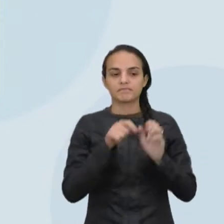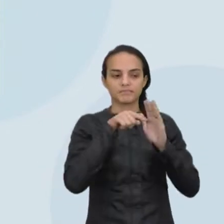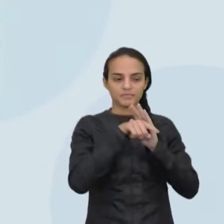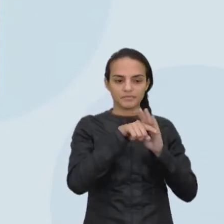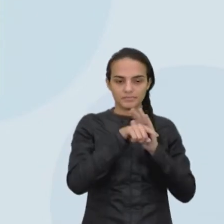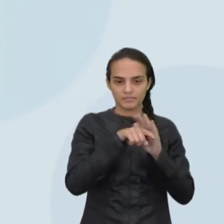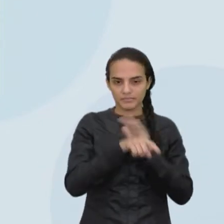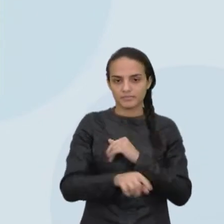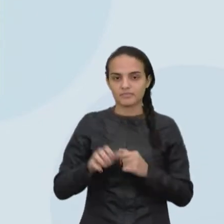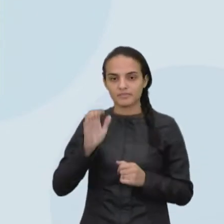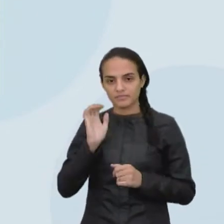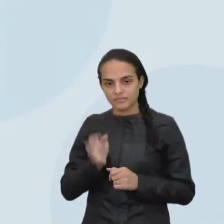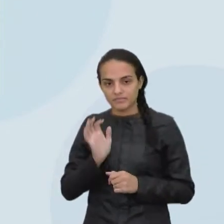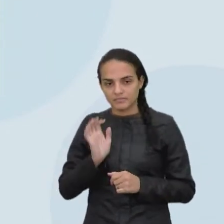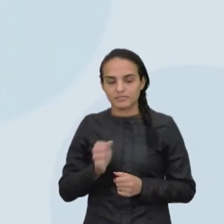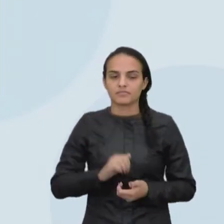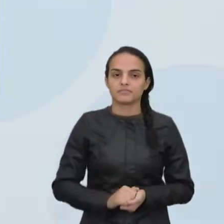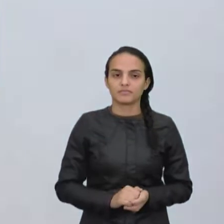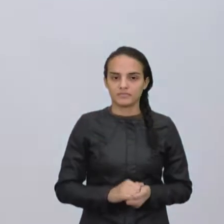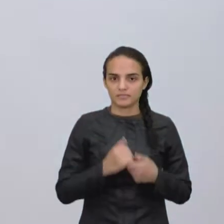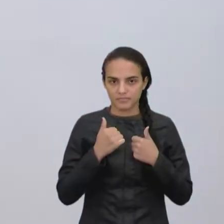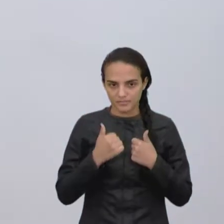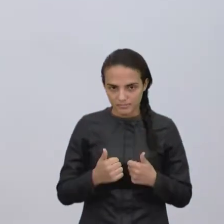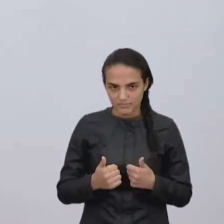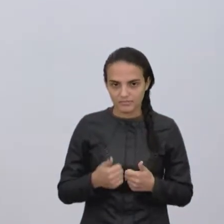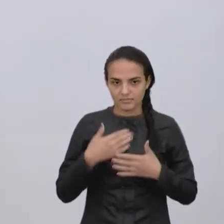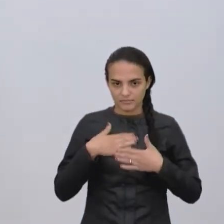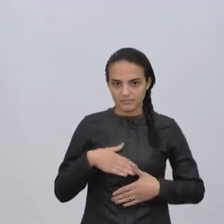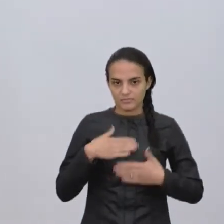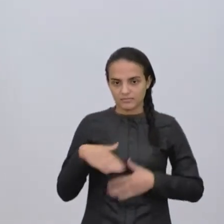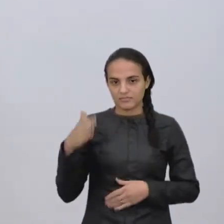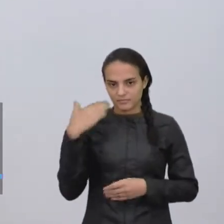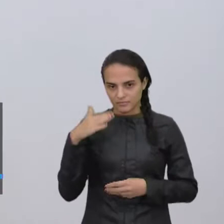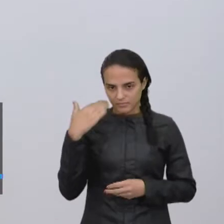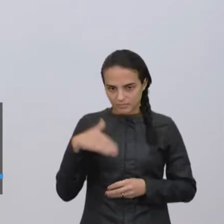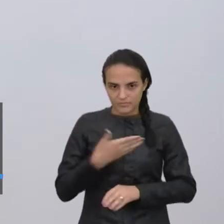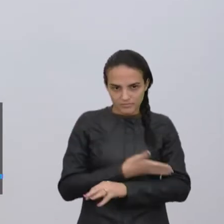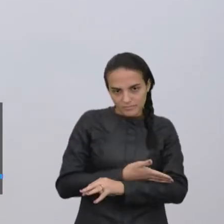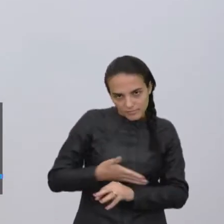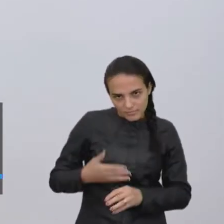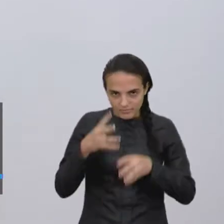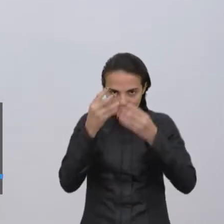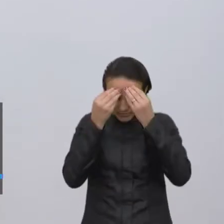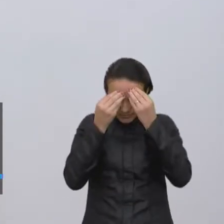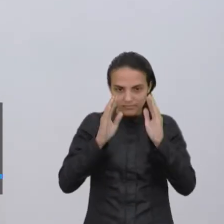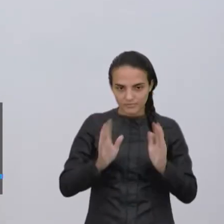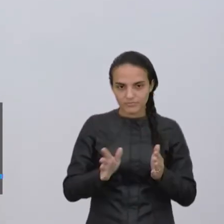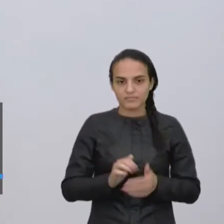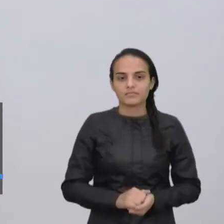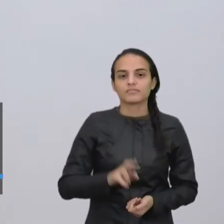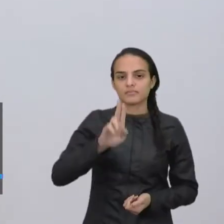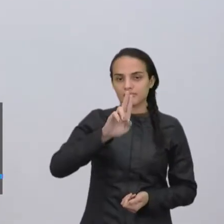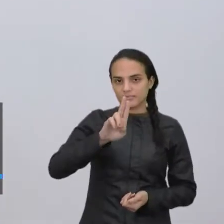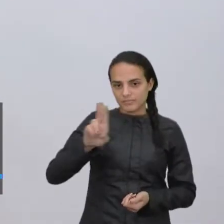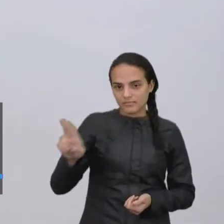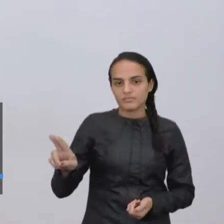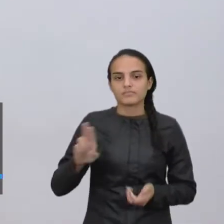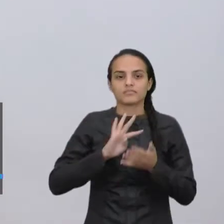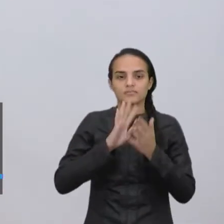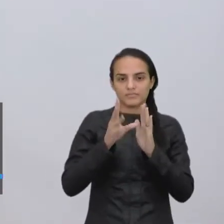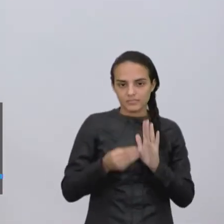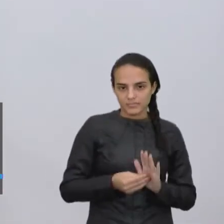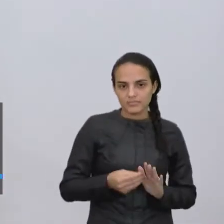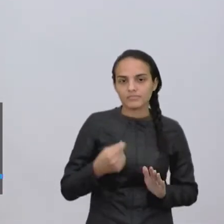pesquisa estatística. Tudo bem? Tranquilo até aqui? Acostumado com isso, né? O nome dos componentes, o